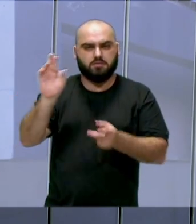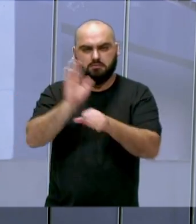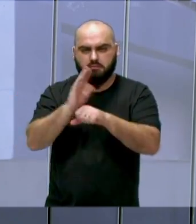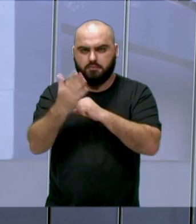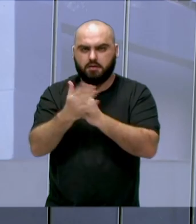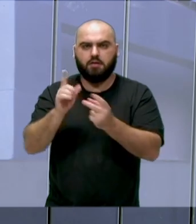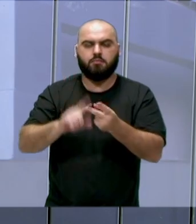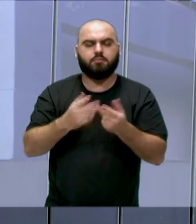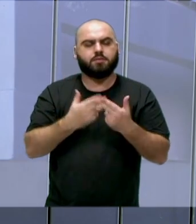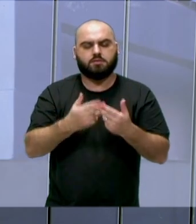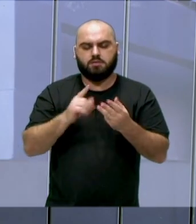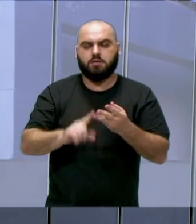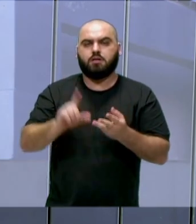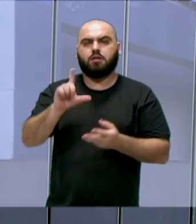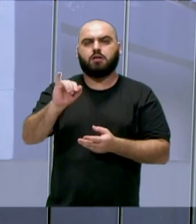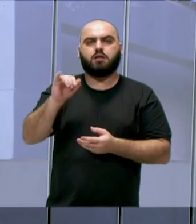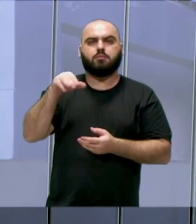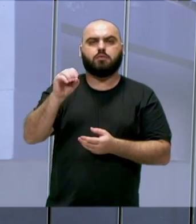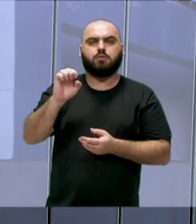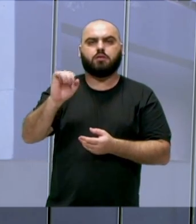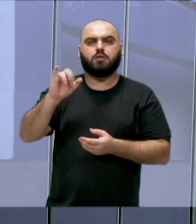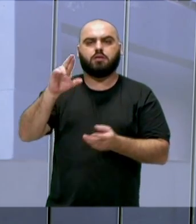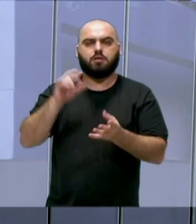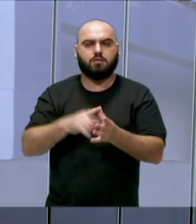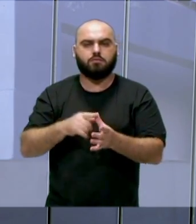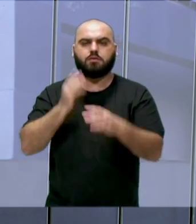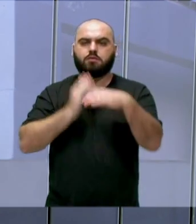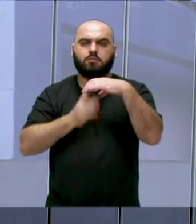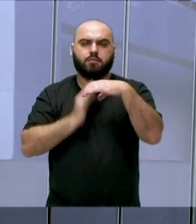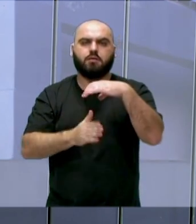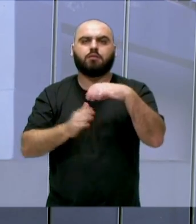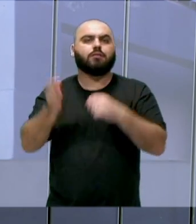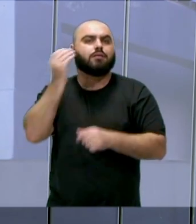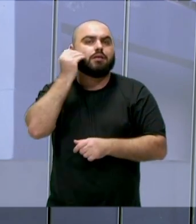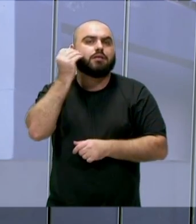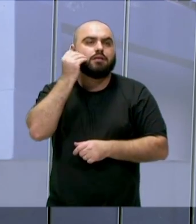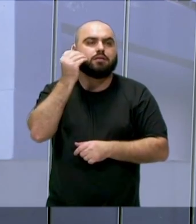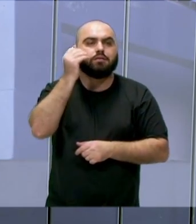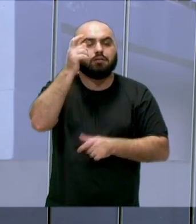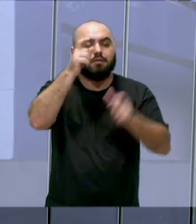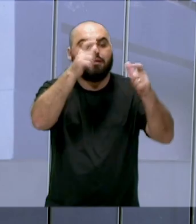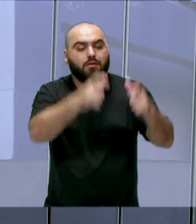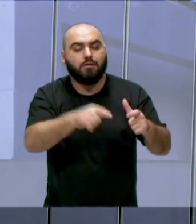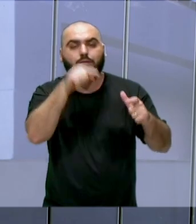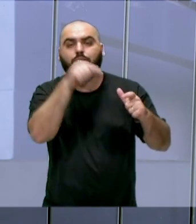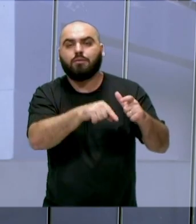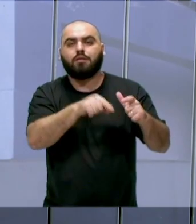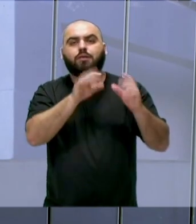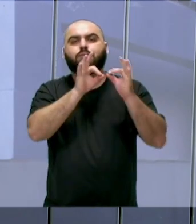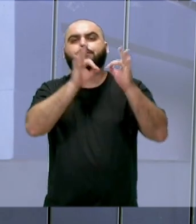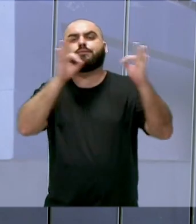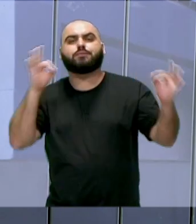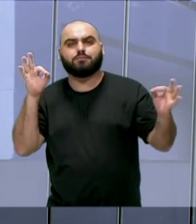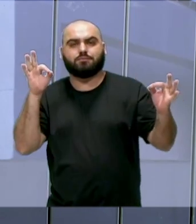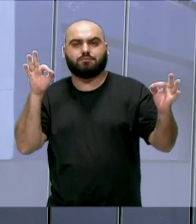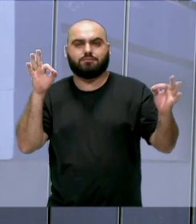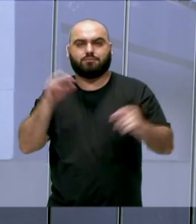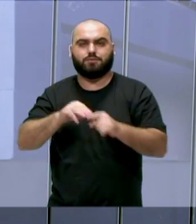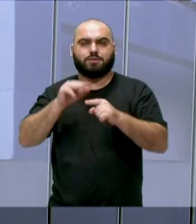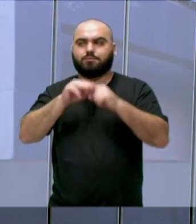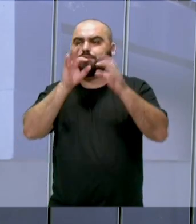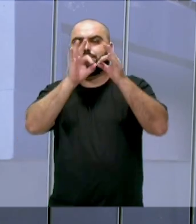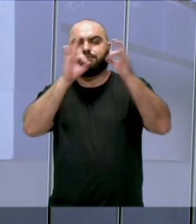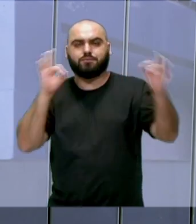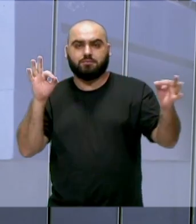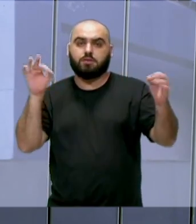na Paciência, Limoeiro, Rio do Meio, Itaipava, buscando essas localidades que são mais distantes do município e